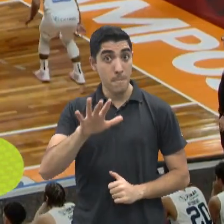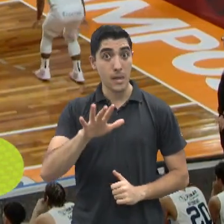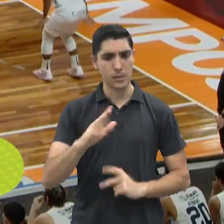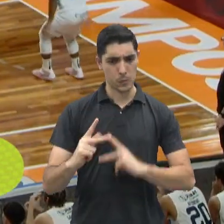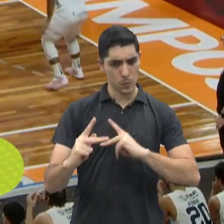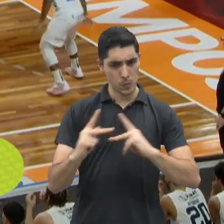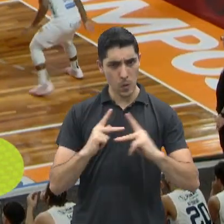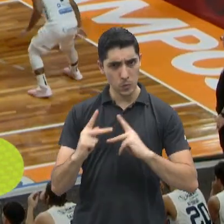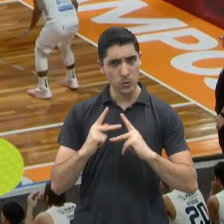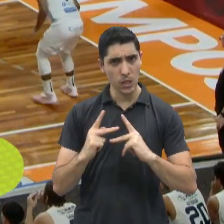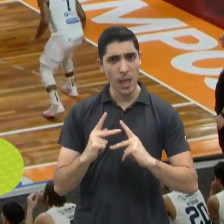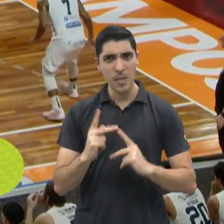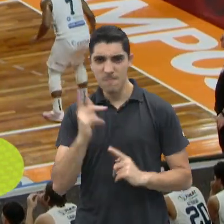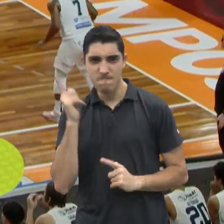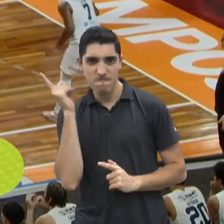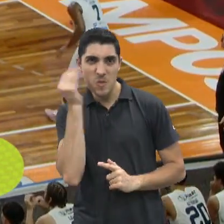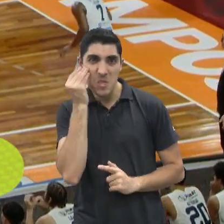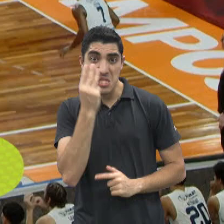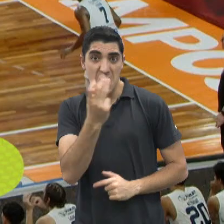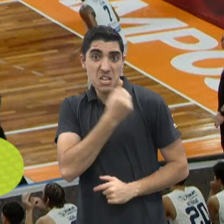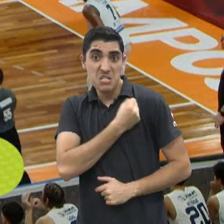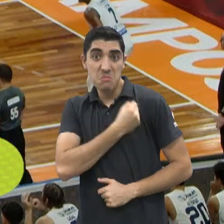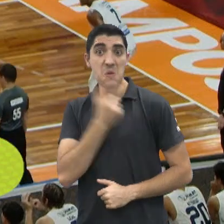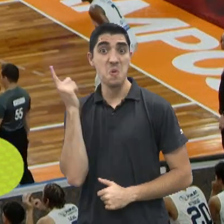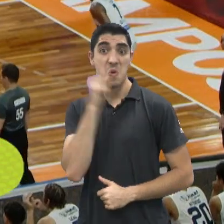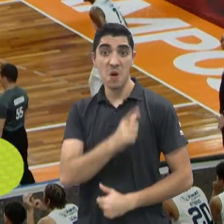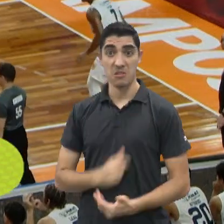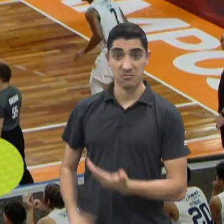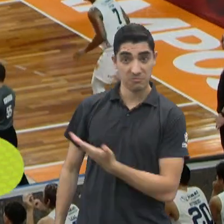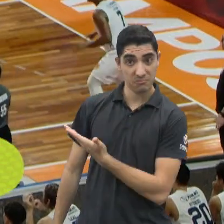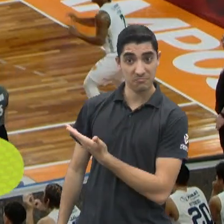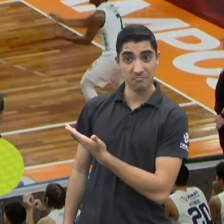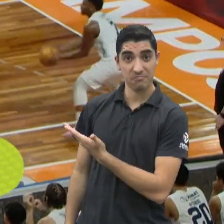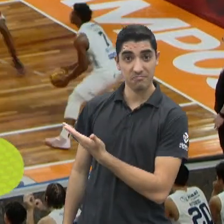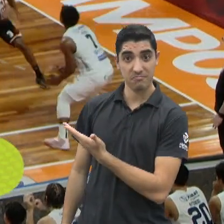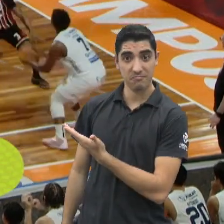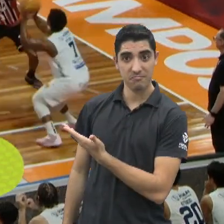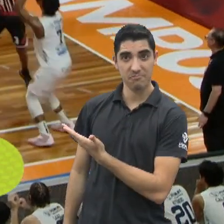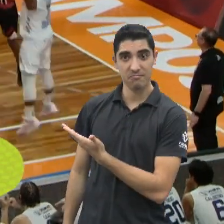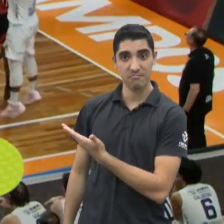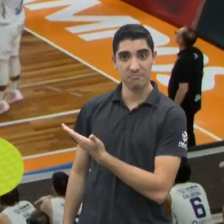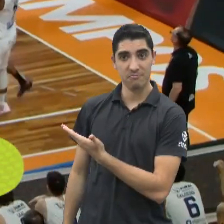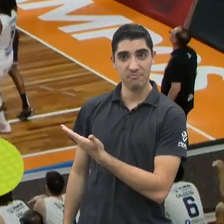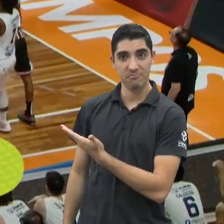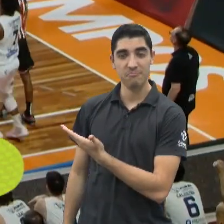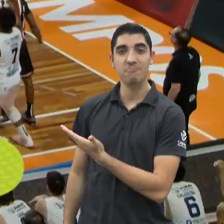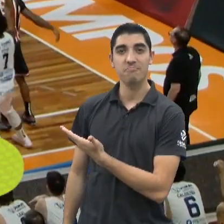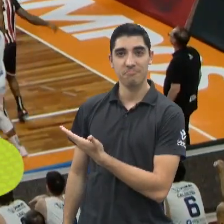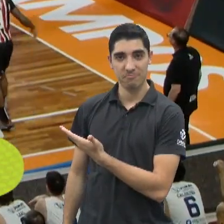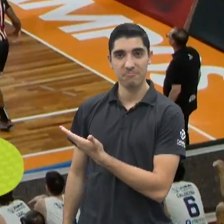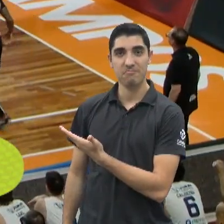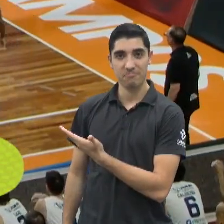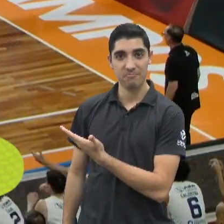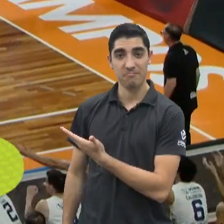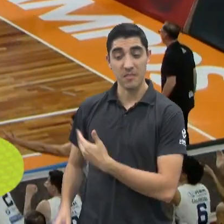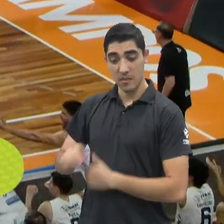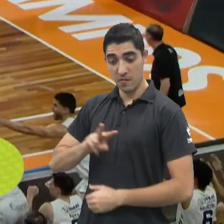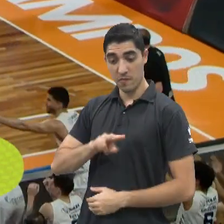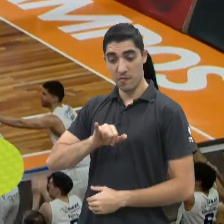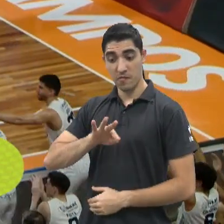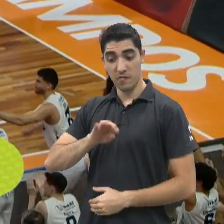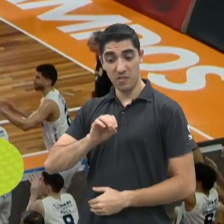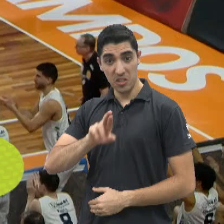calibrada para os arremessos de 3, logo o São José recuperou o domínio da partida. Primeiro com Vitor